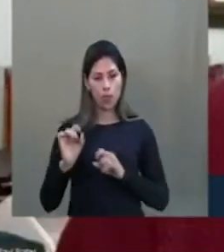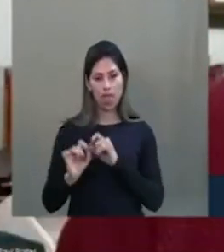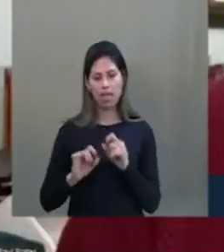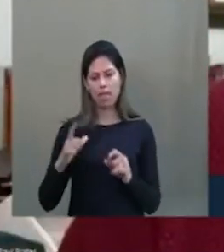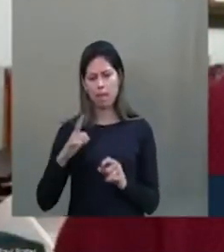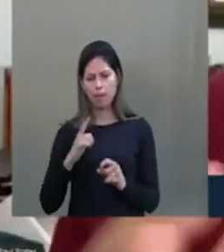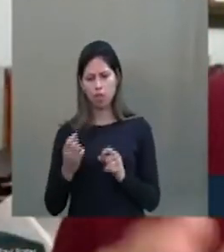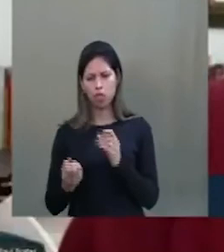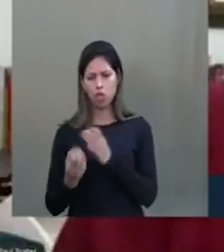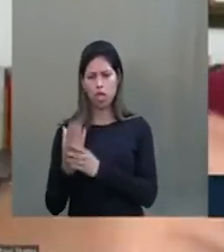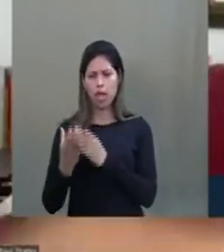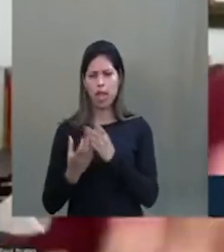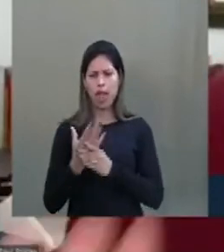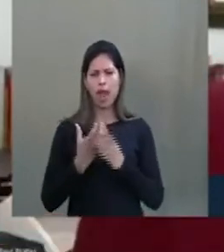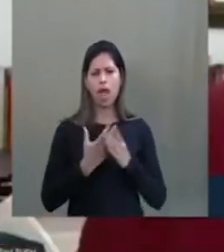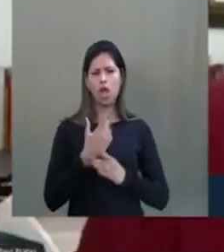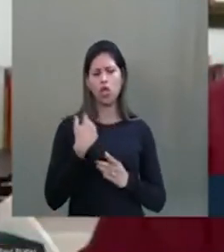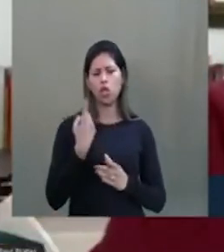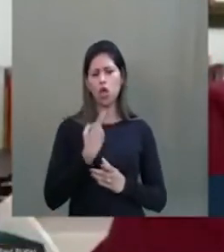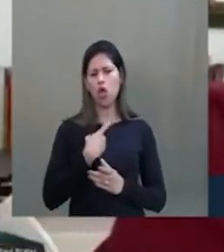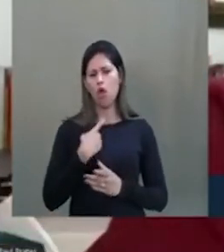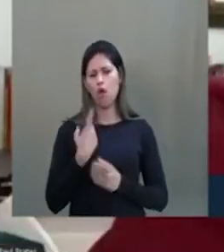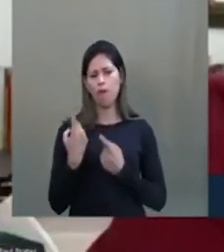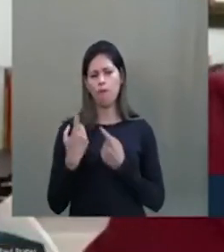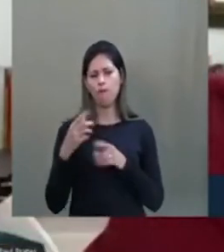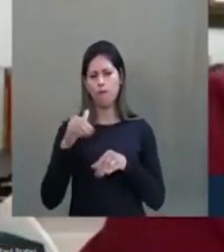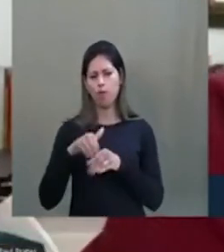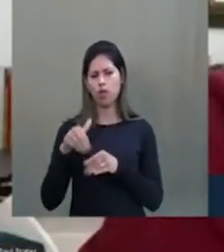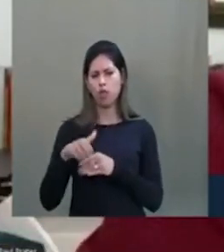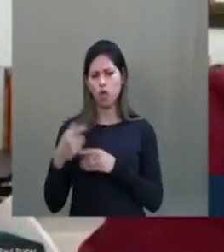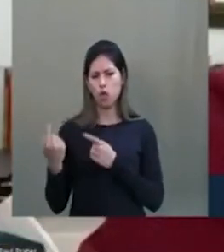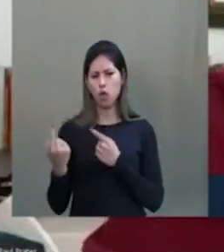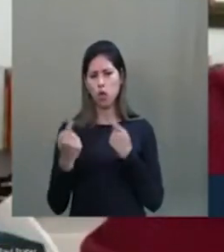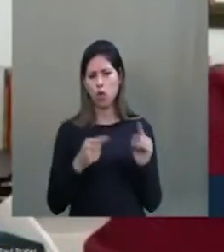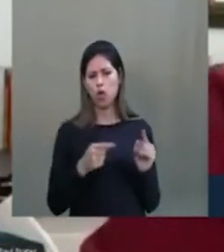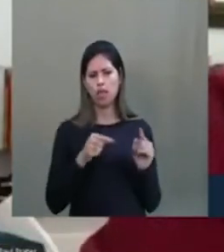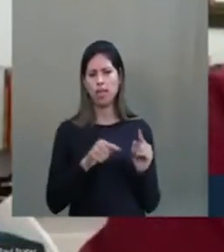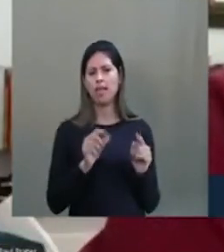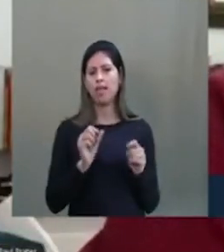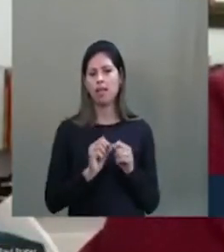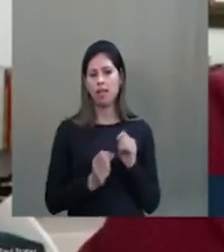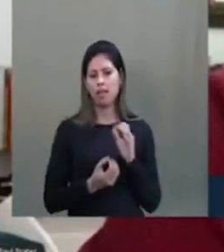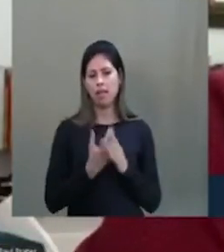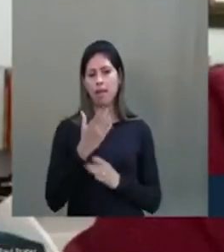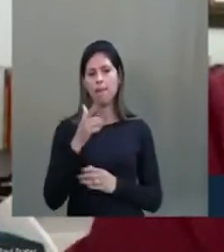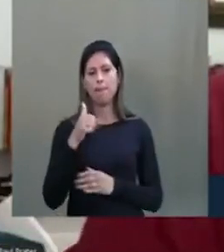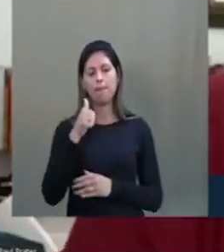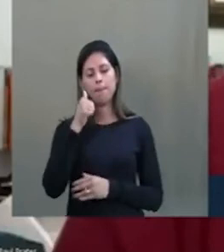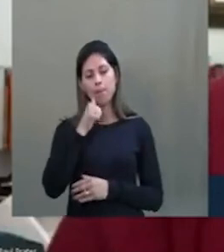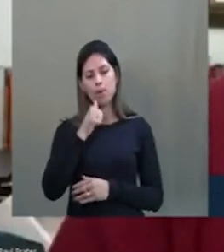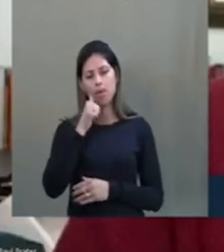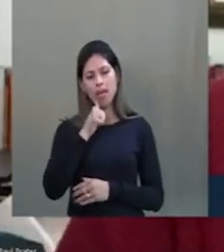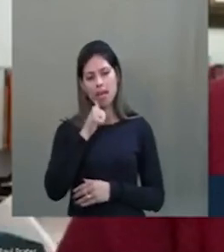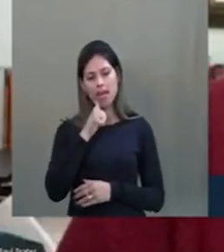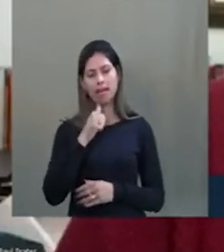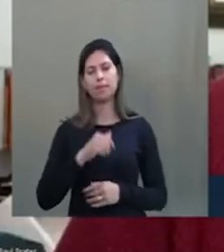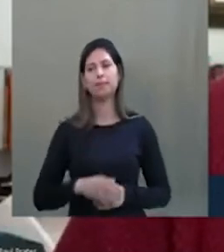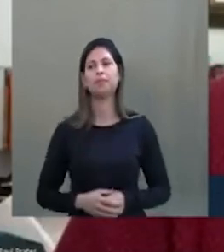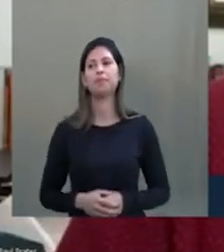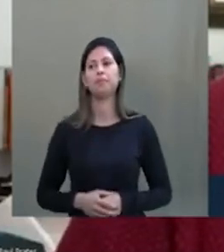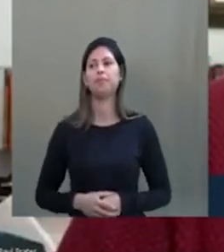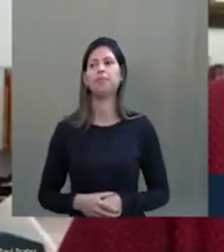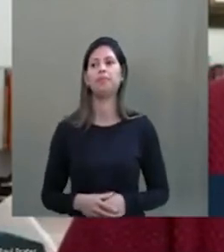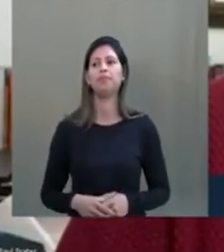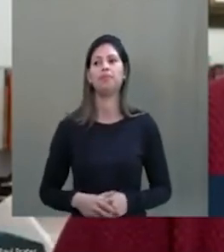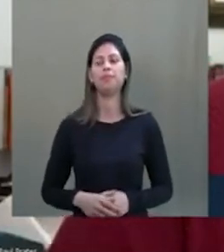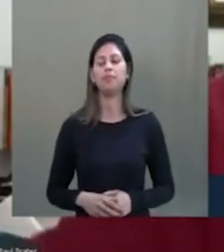aqui aparentando que nós estamos votando contra este programa que gera emprego para mulheres. Perfeito. Aliás, quero aproveitar para finalizar